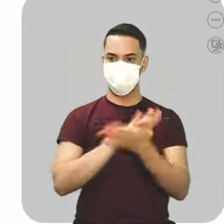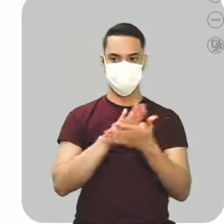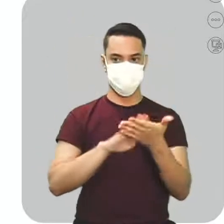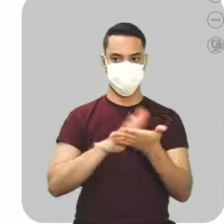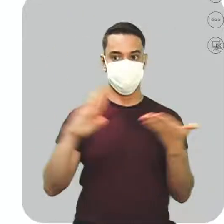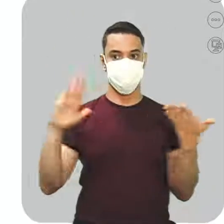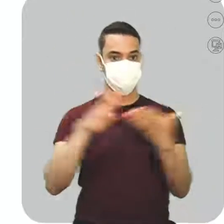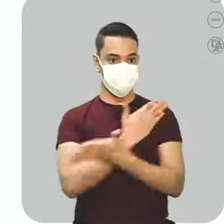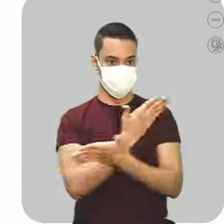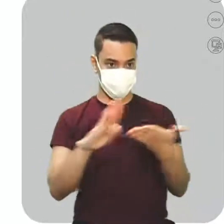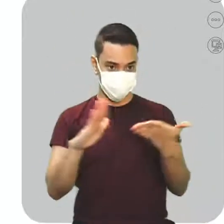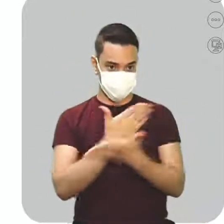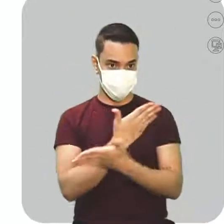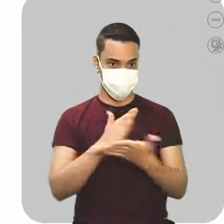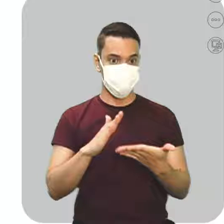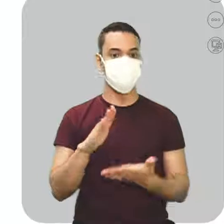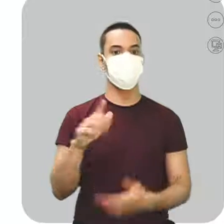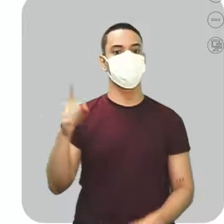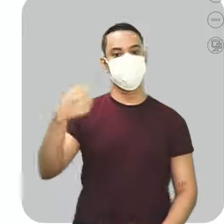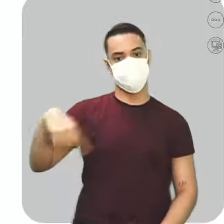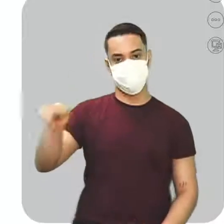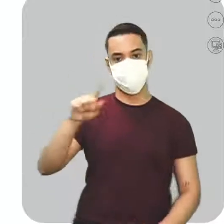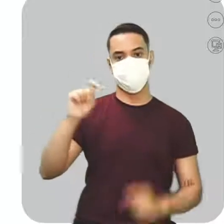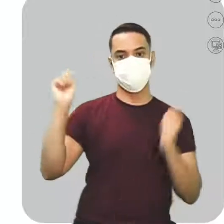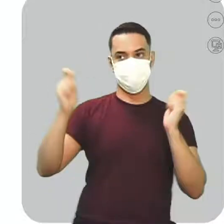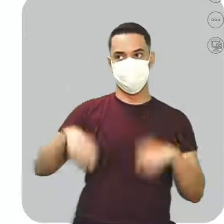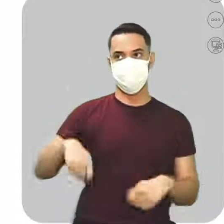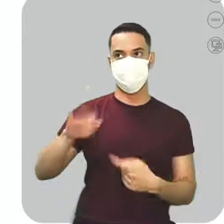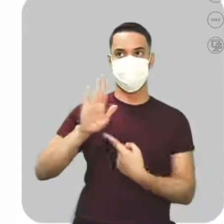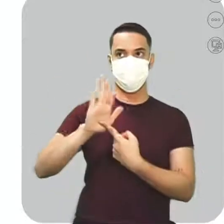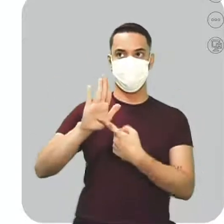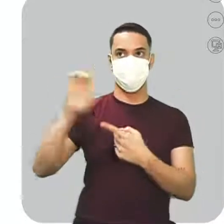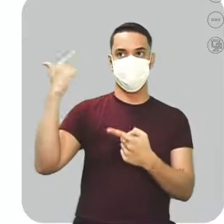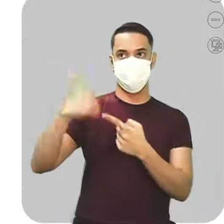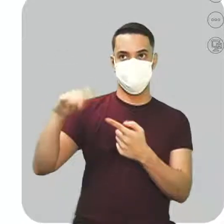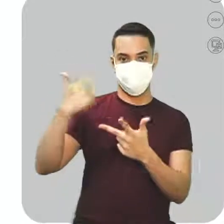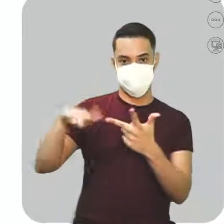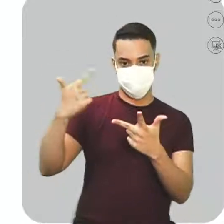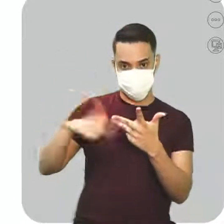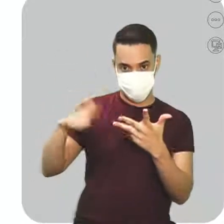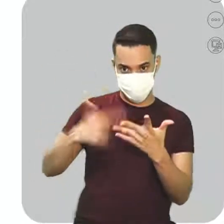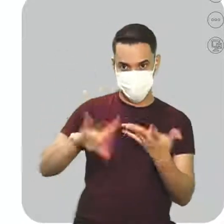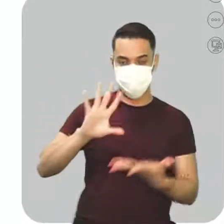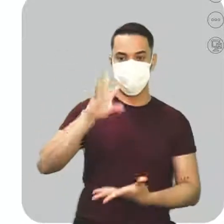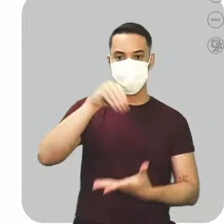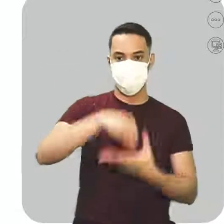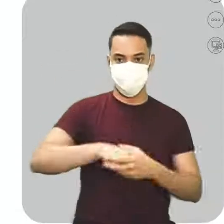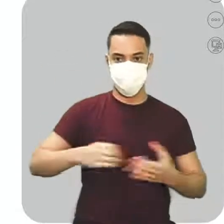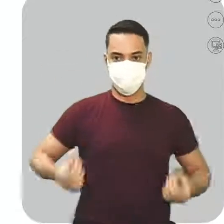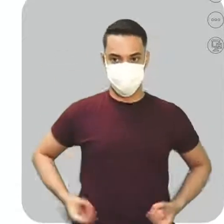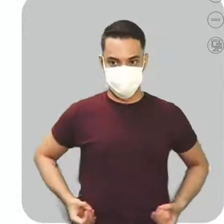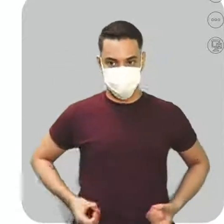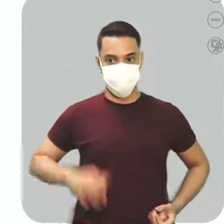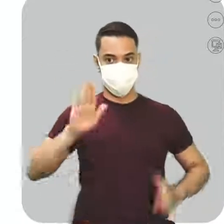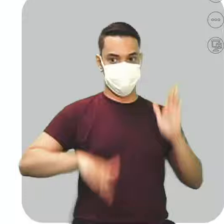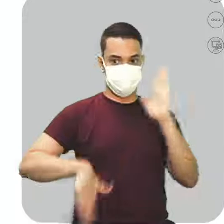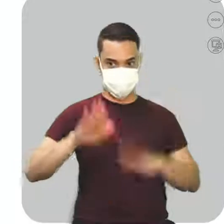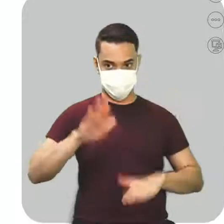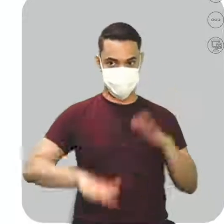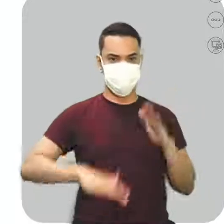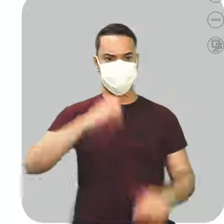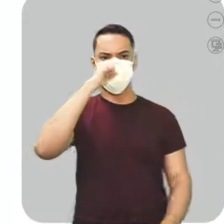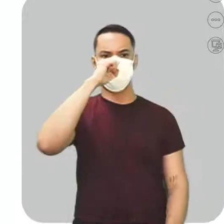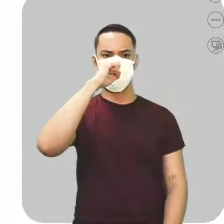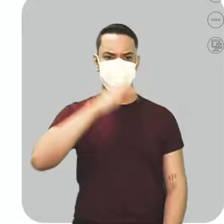alguns casos, elas podem apresentar problemas no útero e, dependendo da